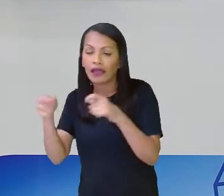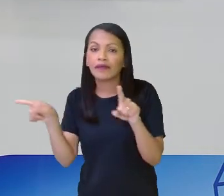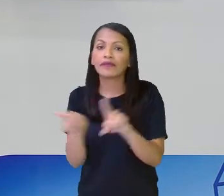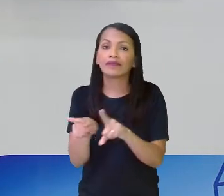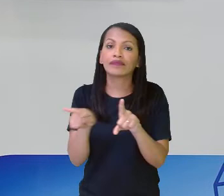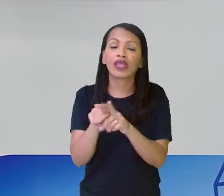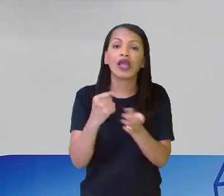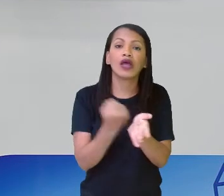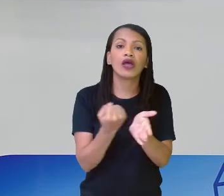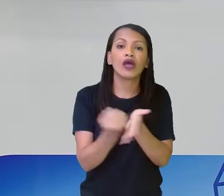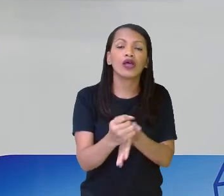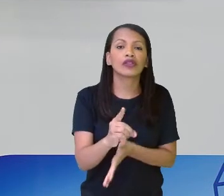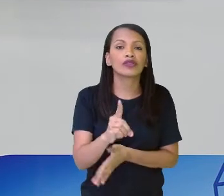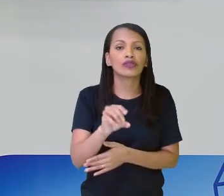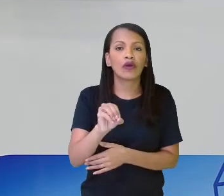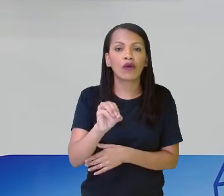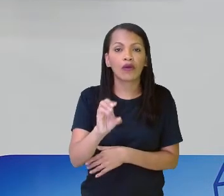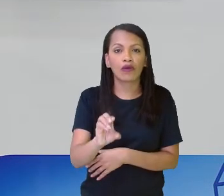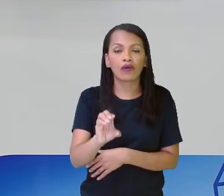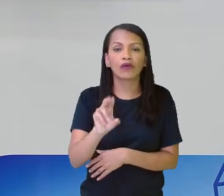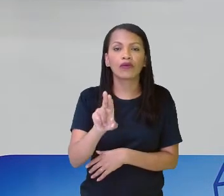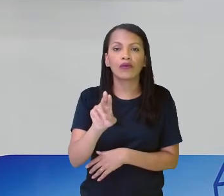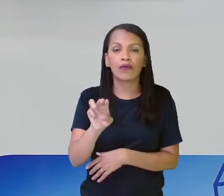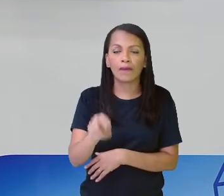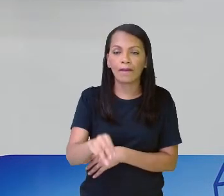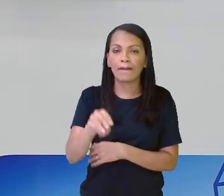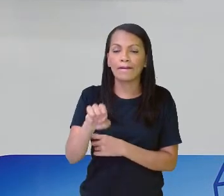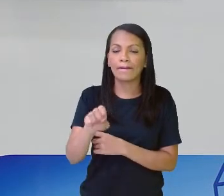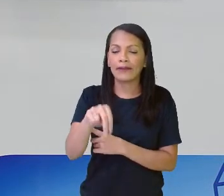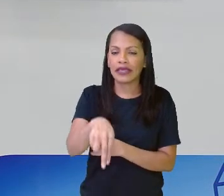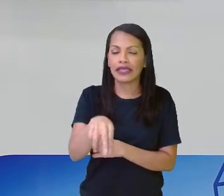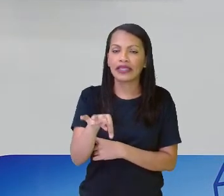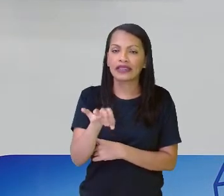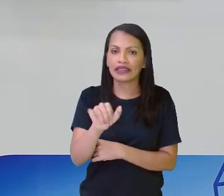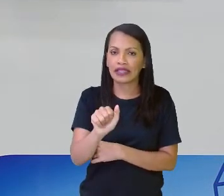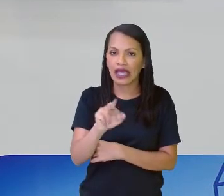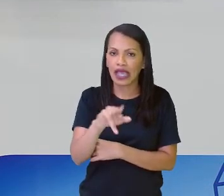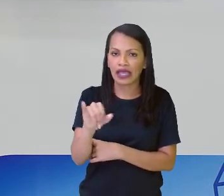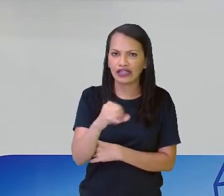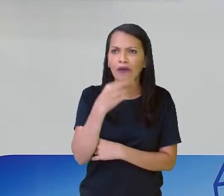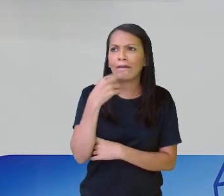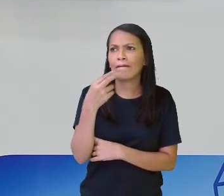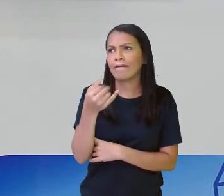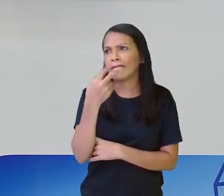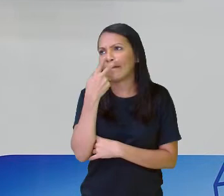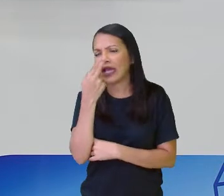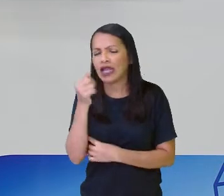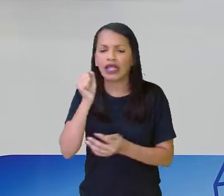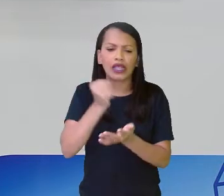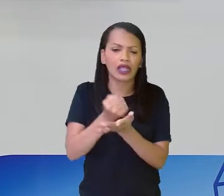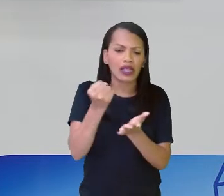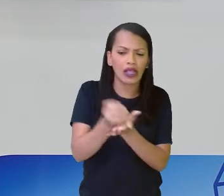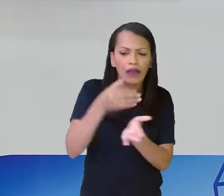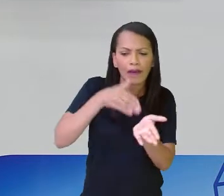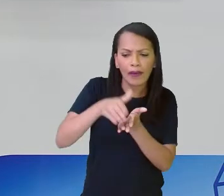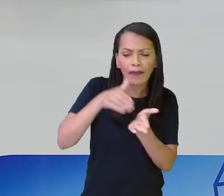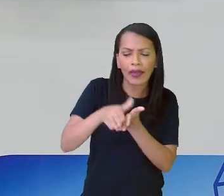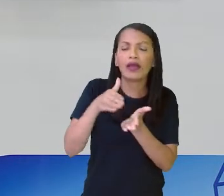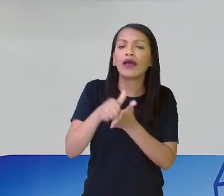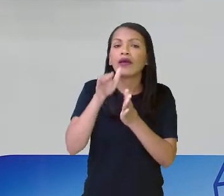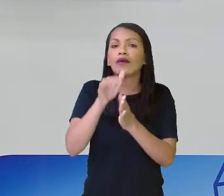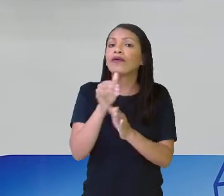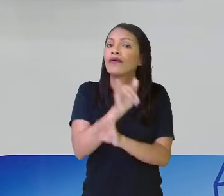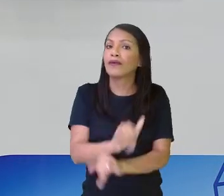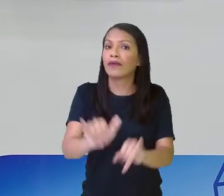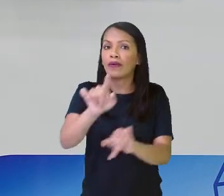que já é outro tipo, né? É informativo, mas já tem outras características do documentário. Então, quando você for trabalhar em sala de aula